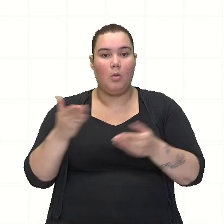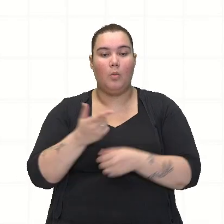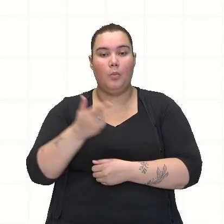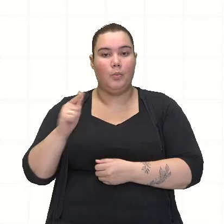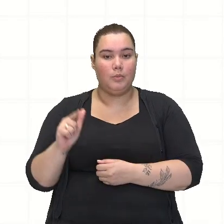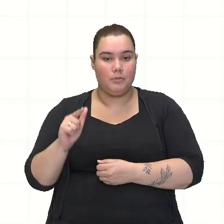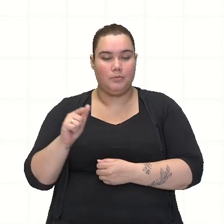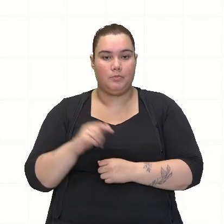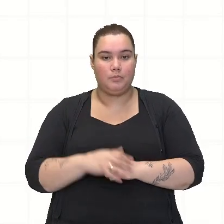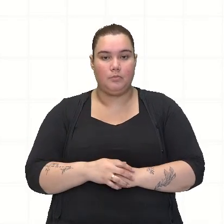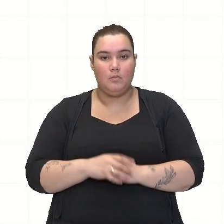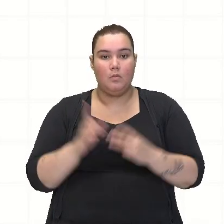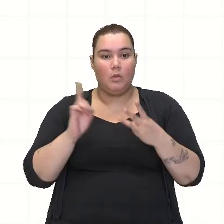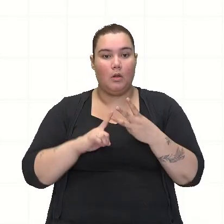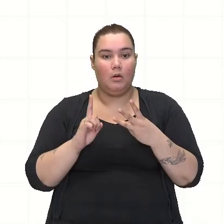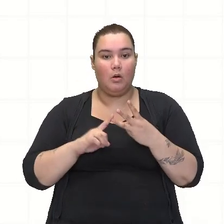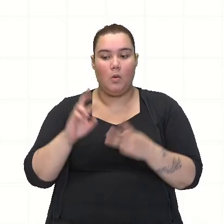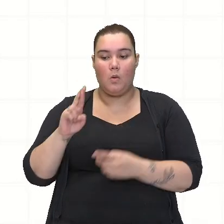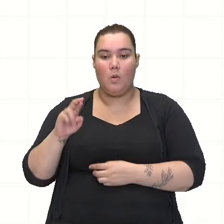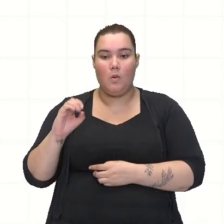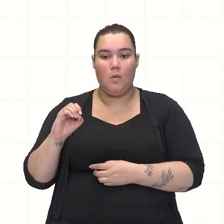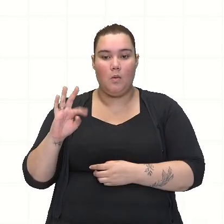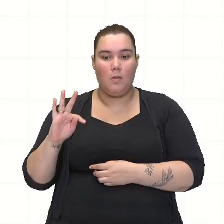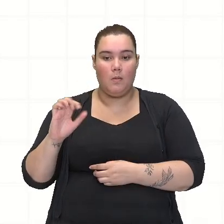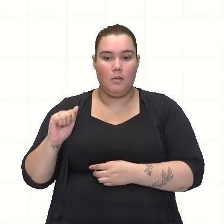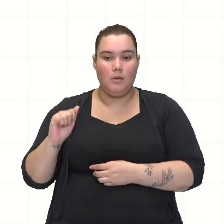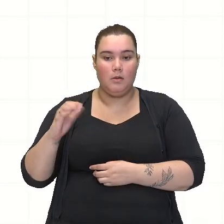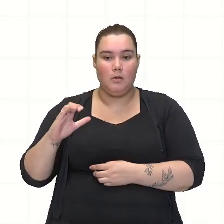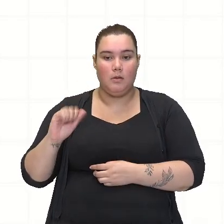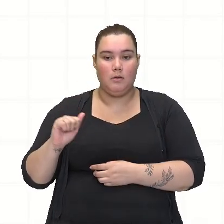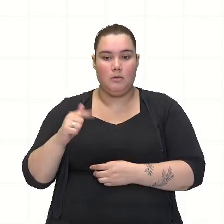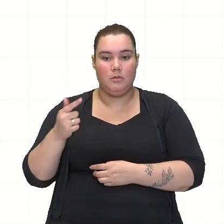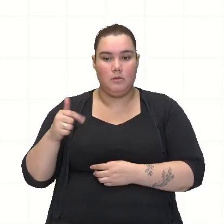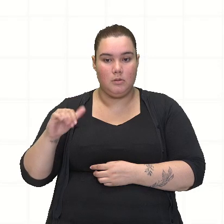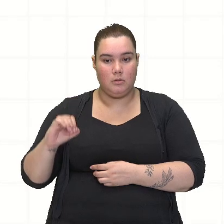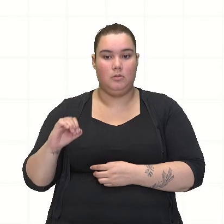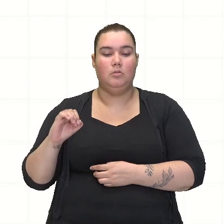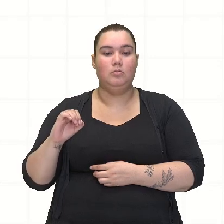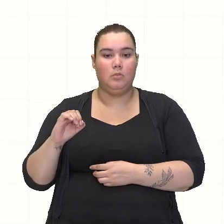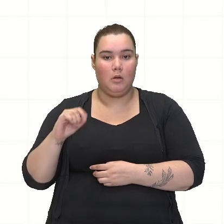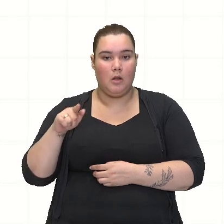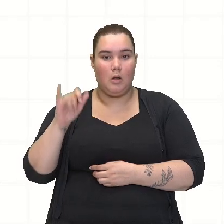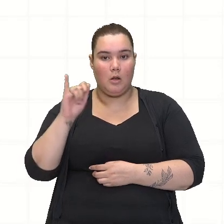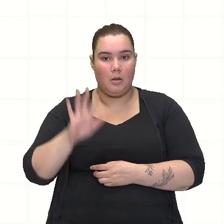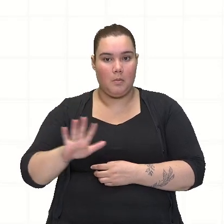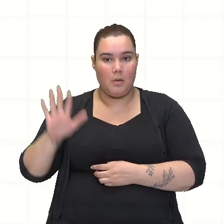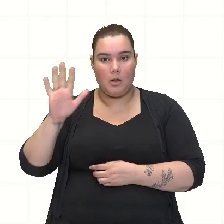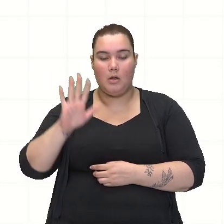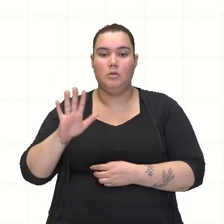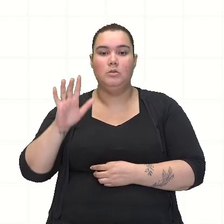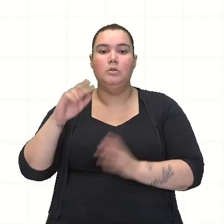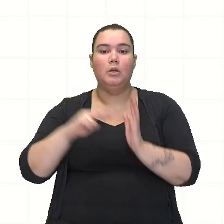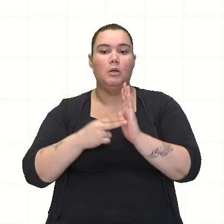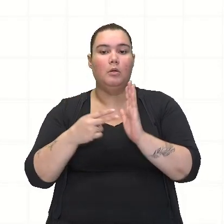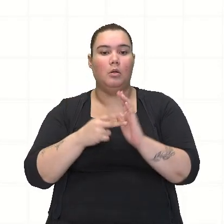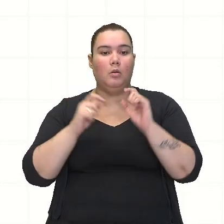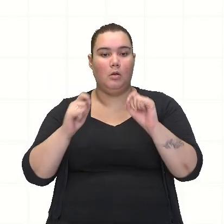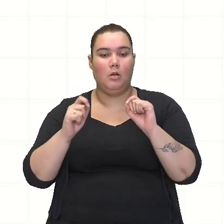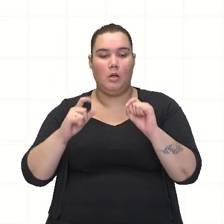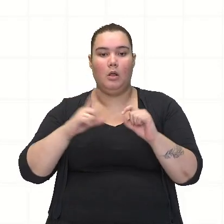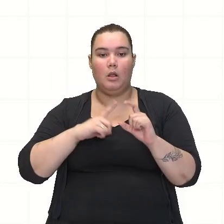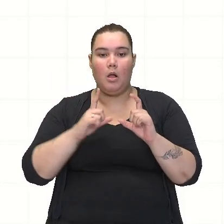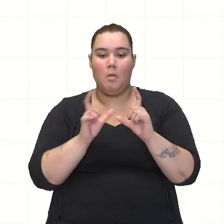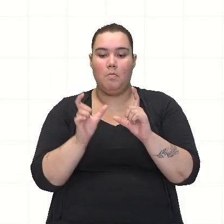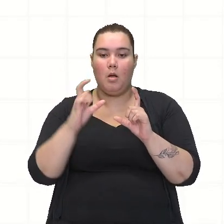próxima. A próxima é a rotação. Olha. A rotação de uma imagem consiste em girá-la